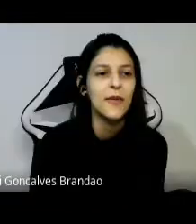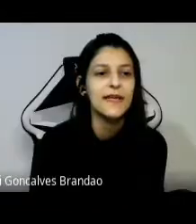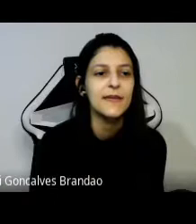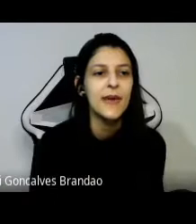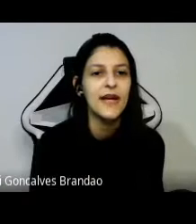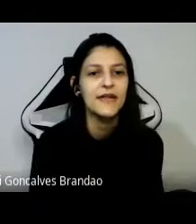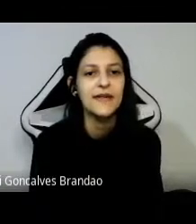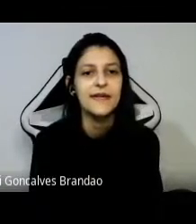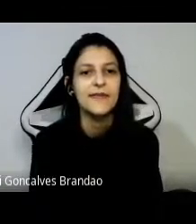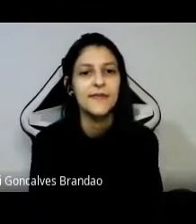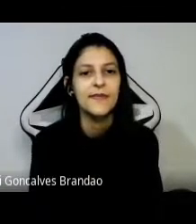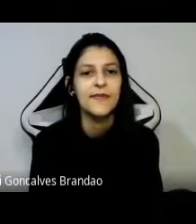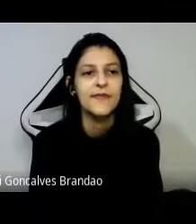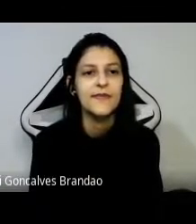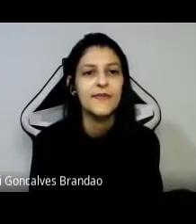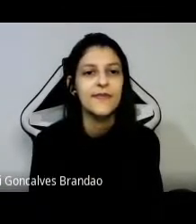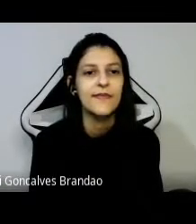São 15 páginas.